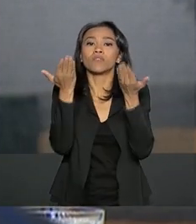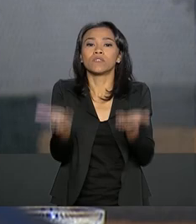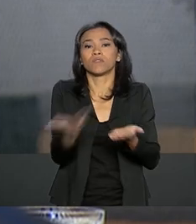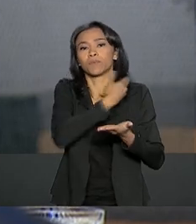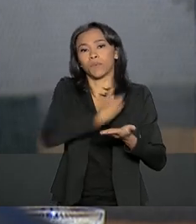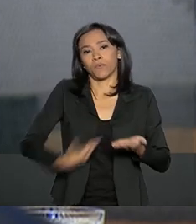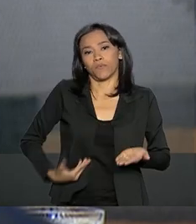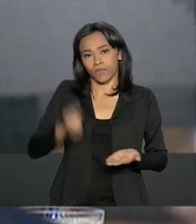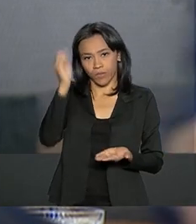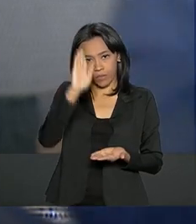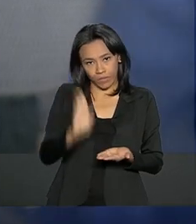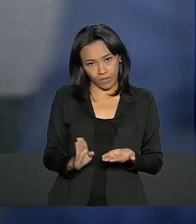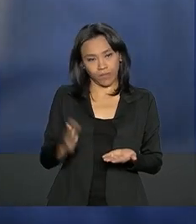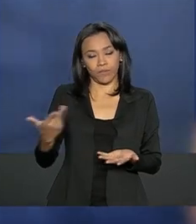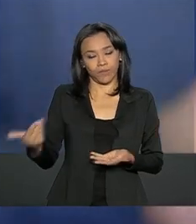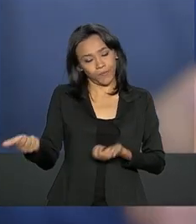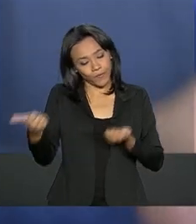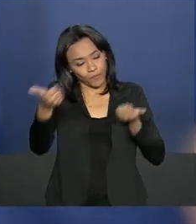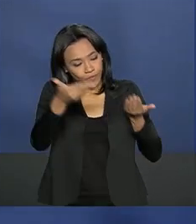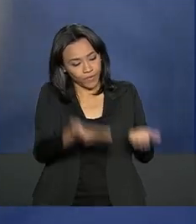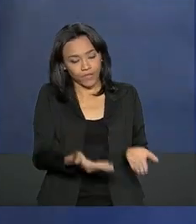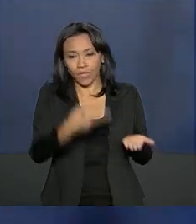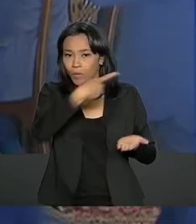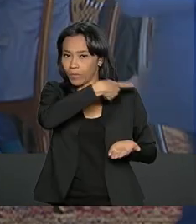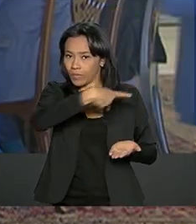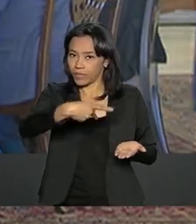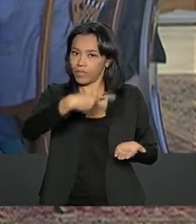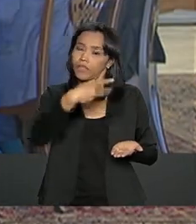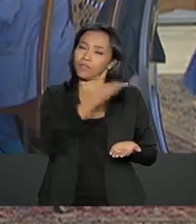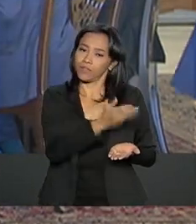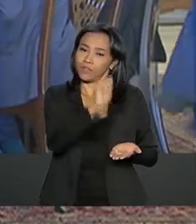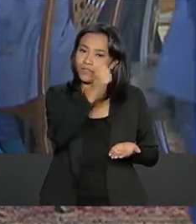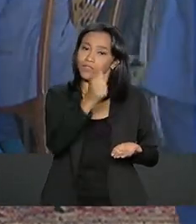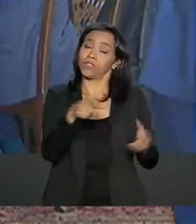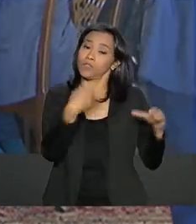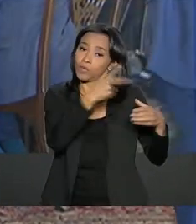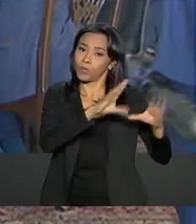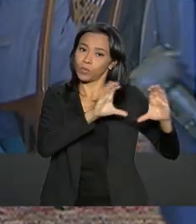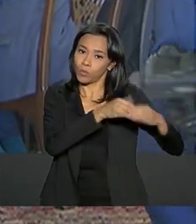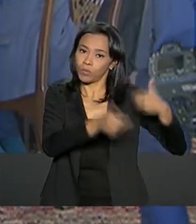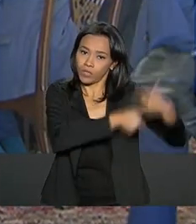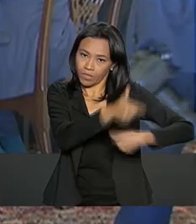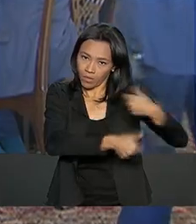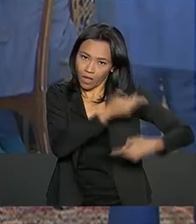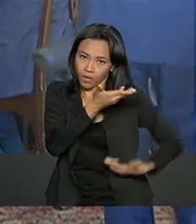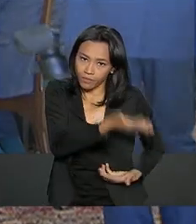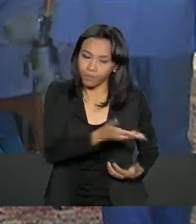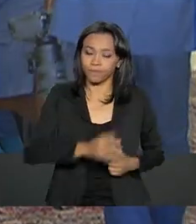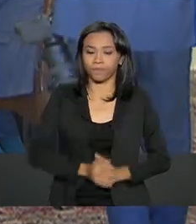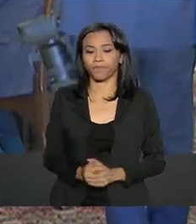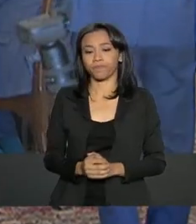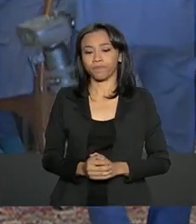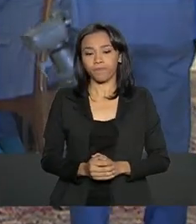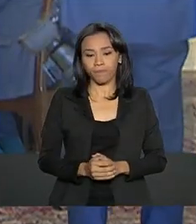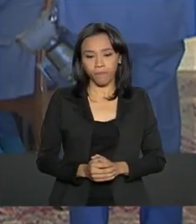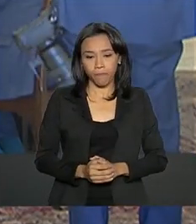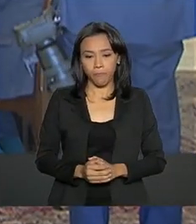brasileiro ao presidente da Argentina e sua comitiva. Jair Bolsonaro, presidente da República.